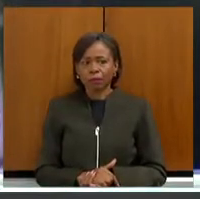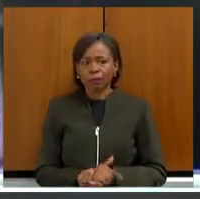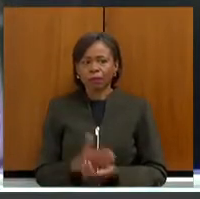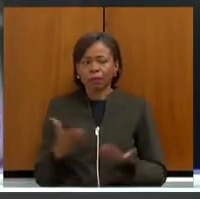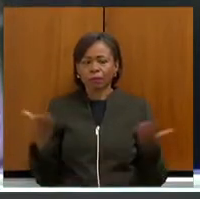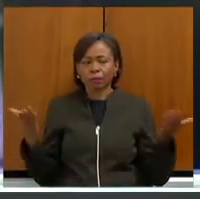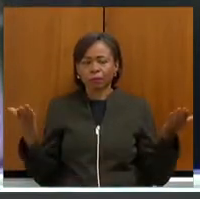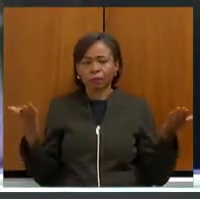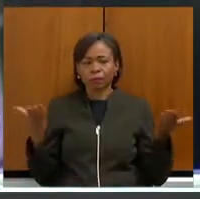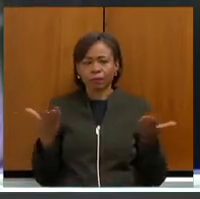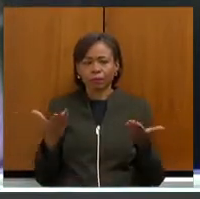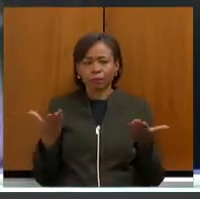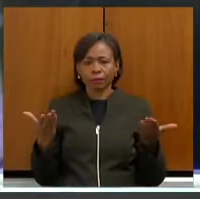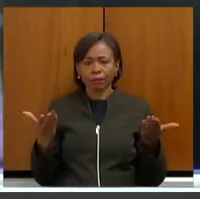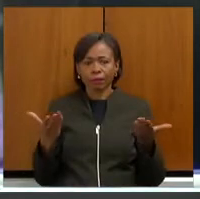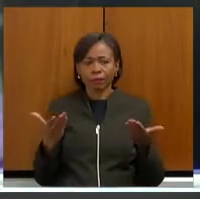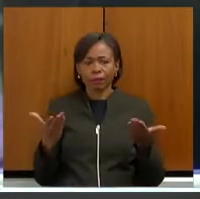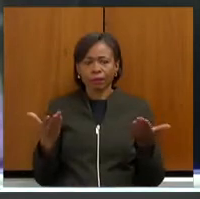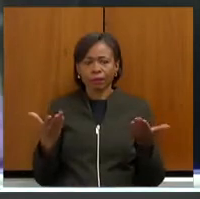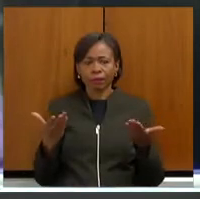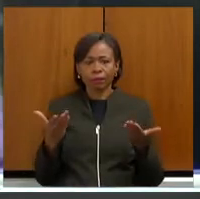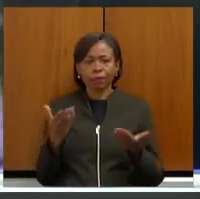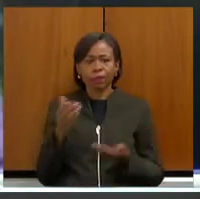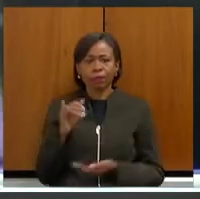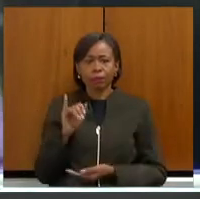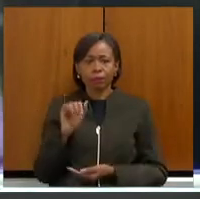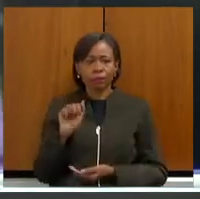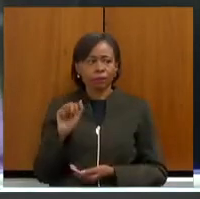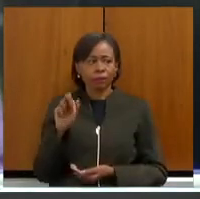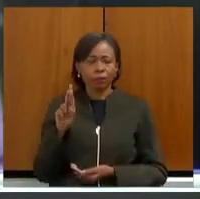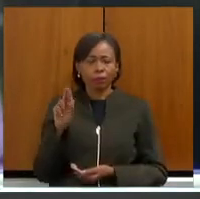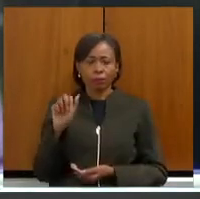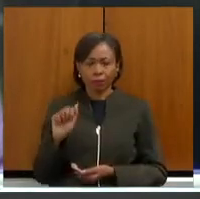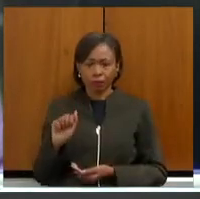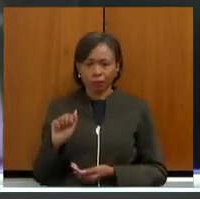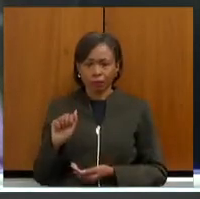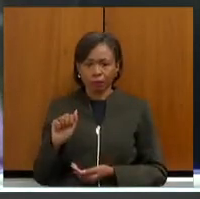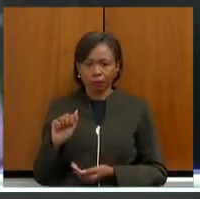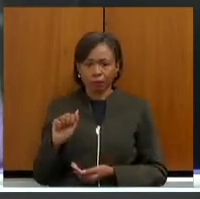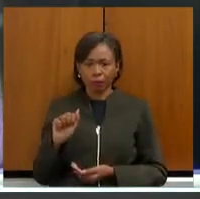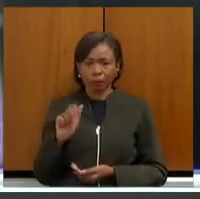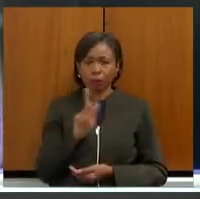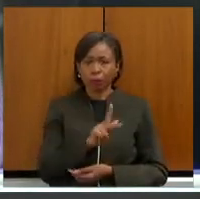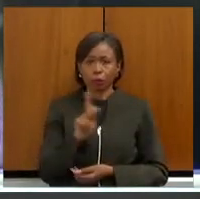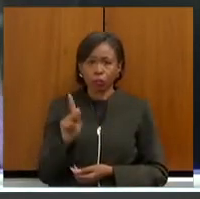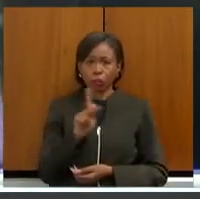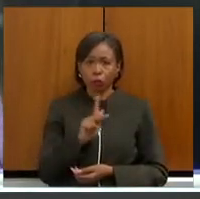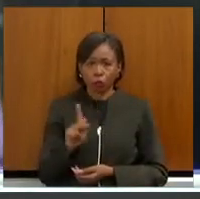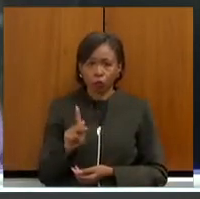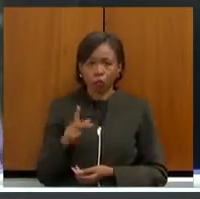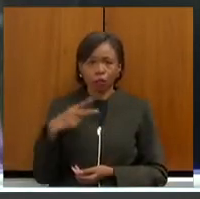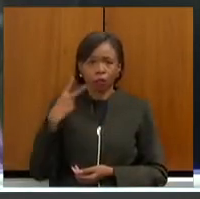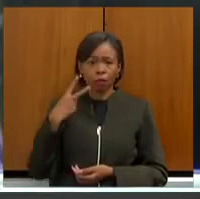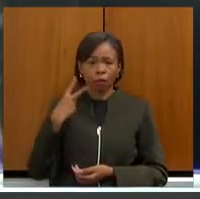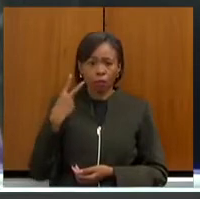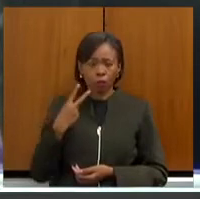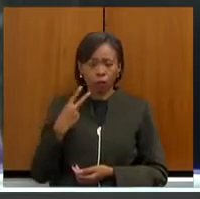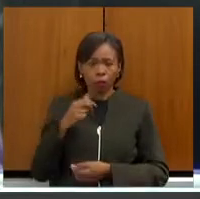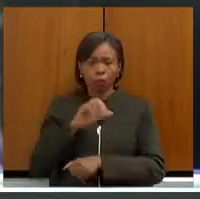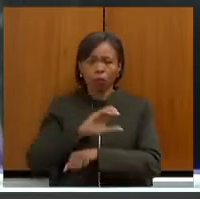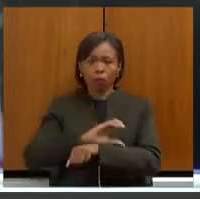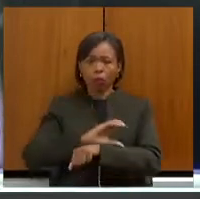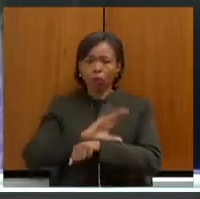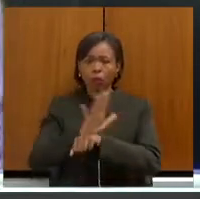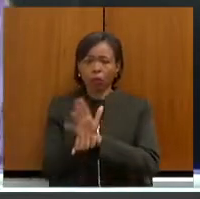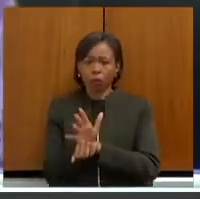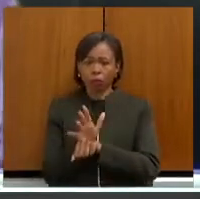a Iara Pimentel ela que é professora e vereadora do município de Montes Claros